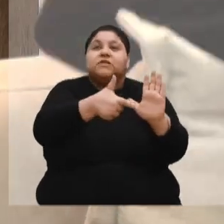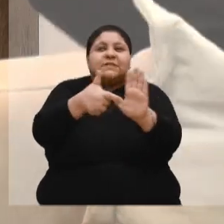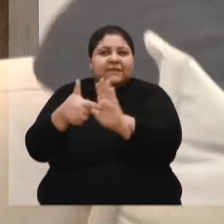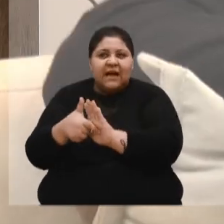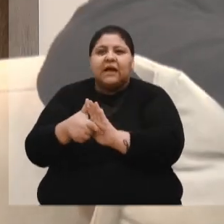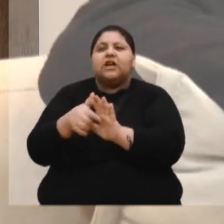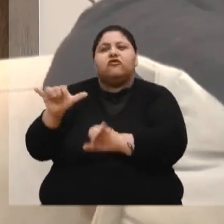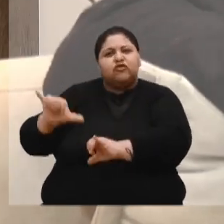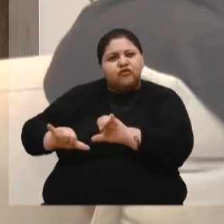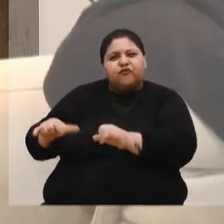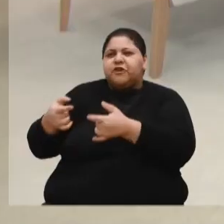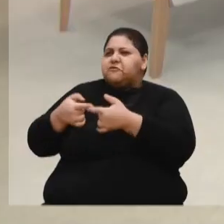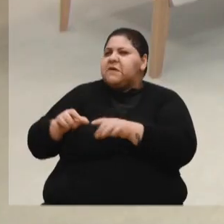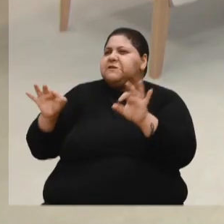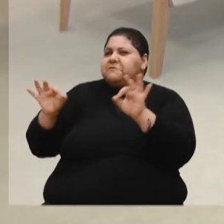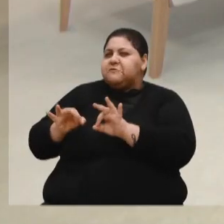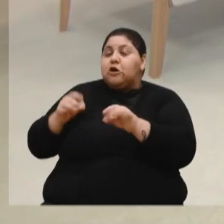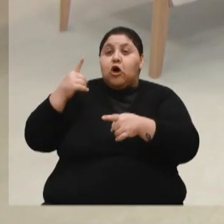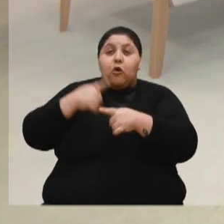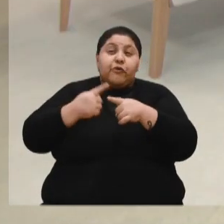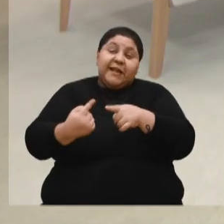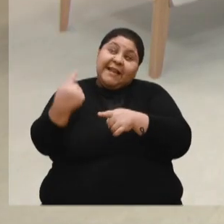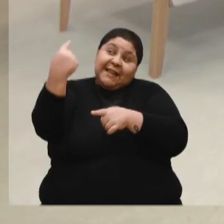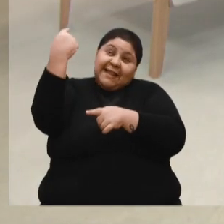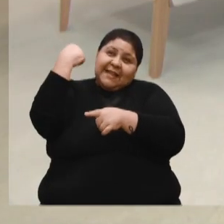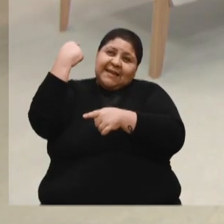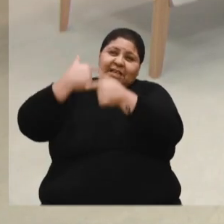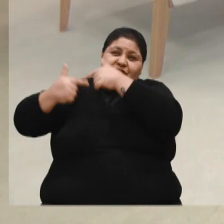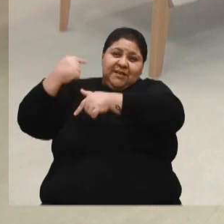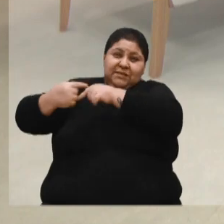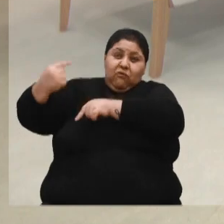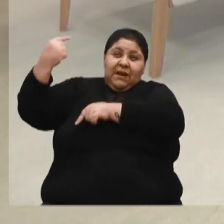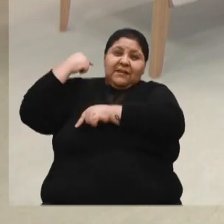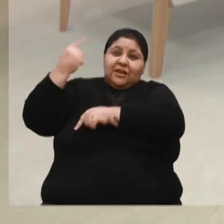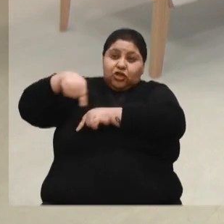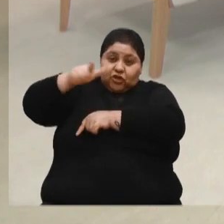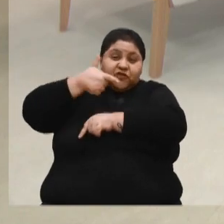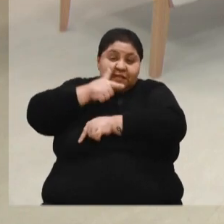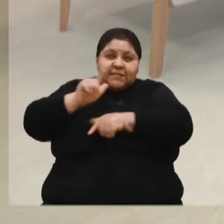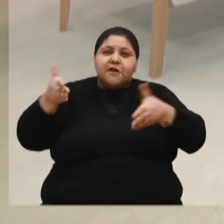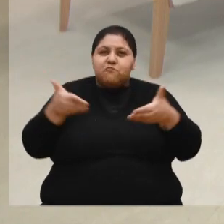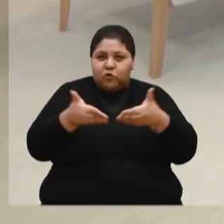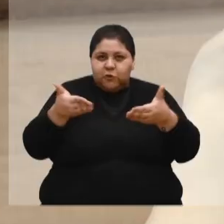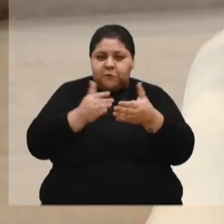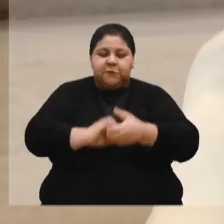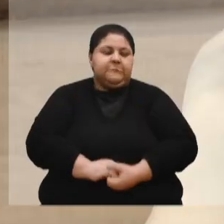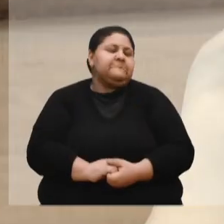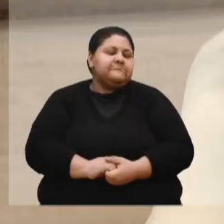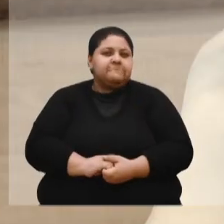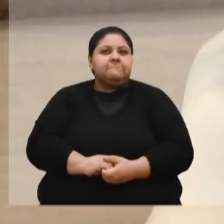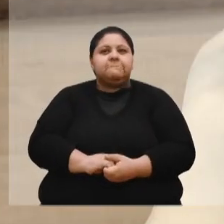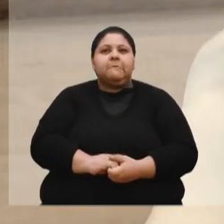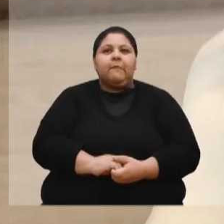mas estamos aqui. Por causa deles, nós vencemos. E está aqui o resultado maravilhoso. E